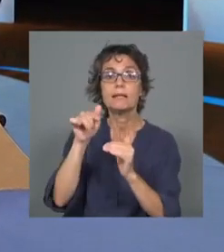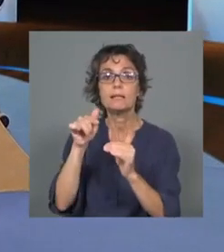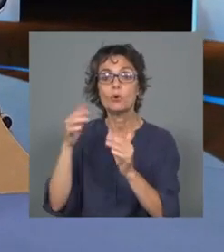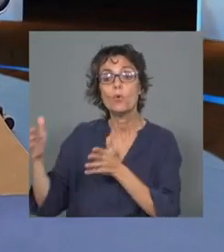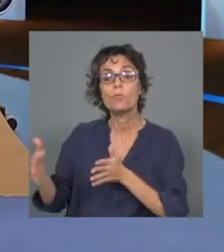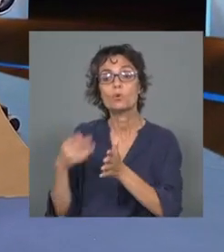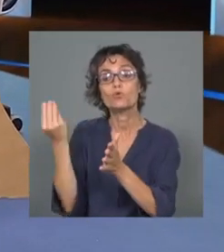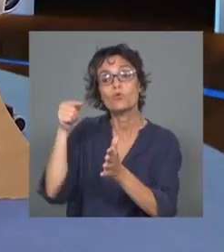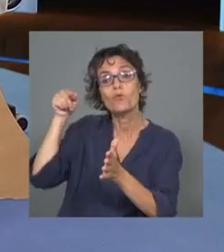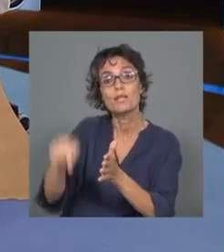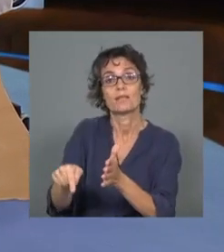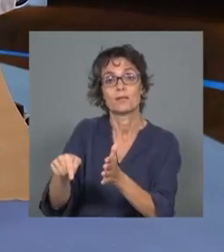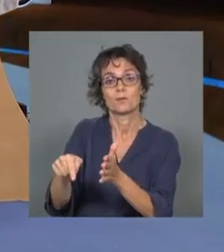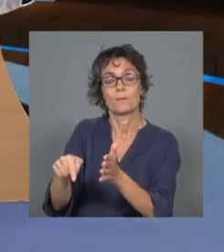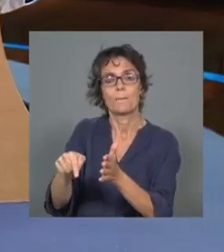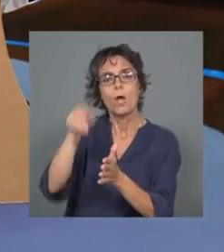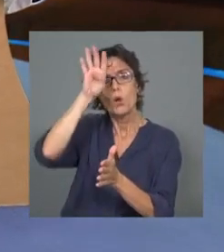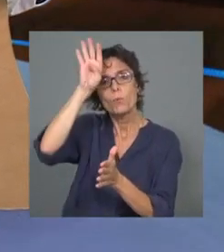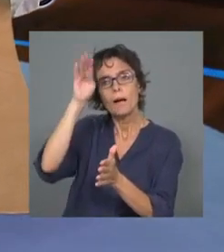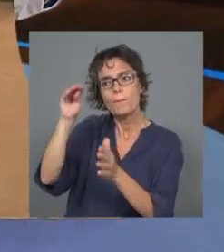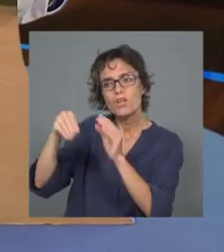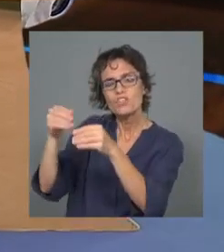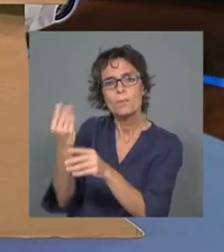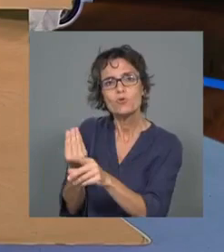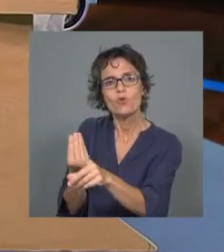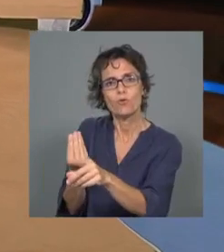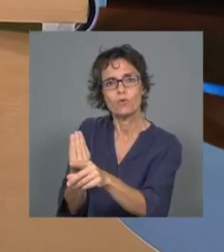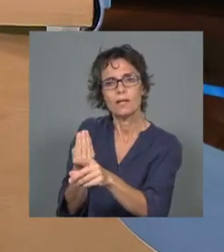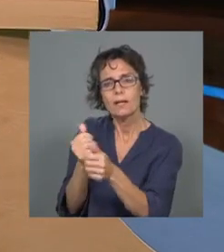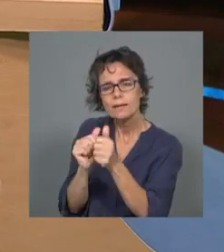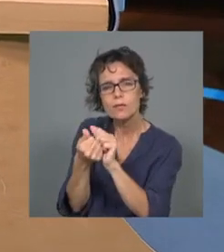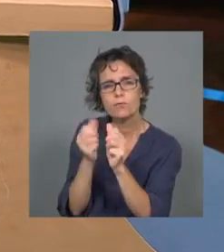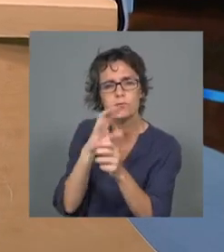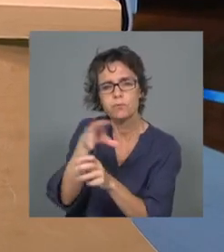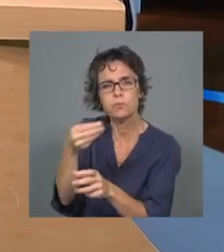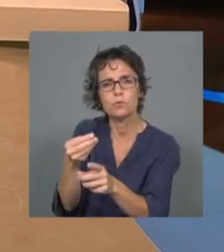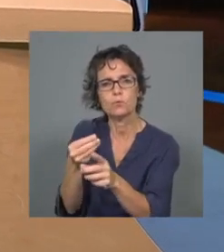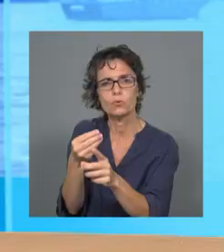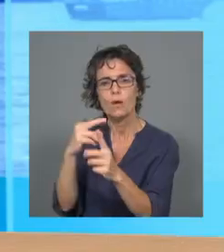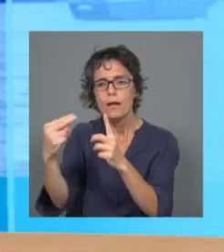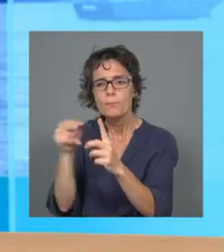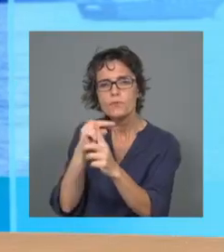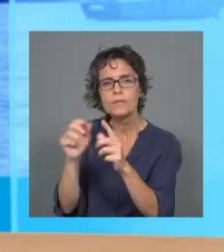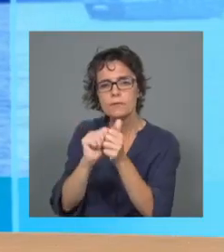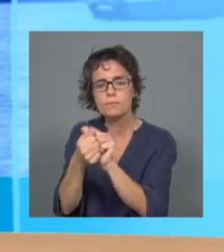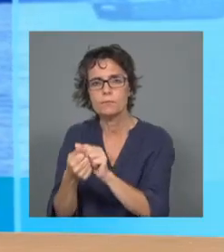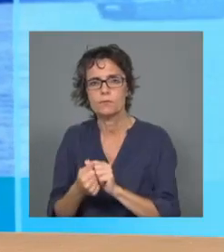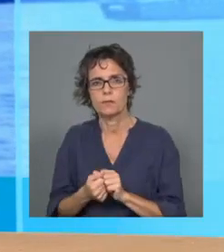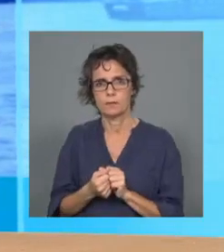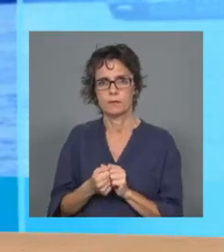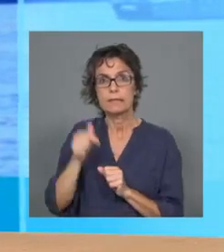de o Papa querer contar com eles para que a transformação seja efetiva e não seja feita apenas por pessoas que têm mais 5, 10, 15, 20 anos